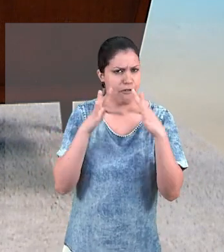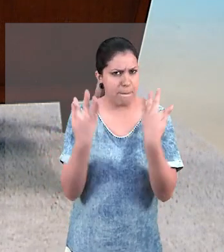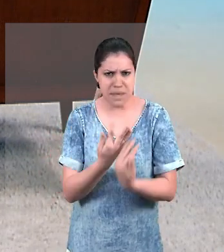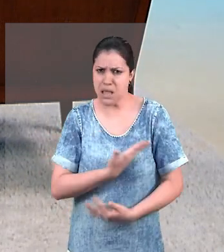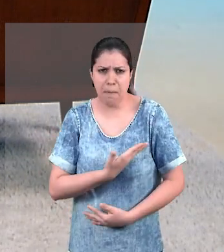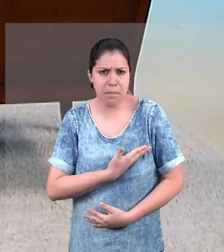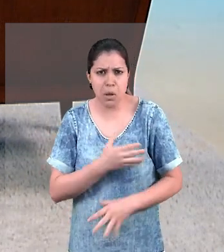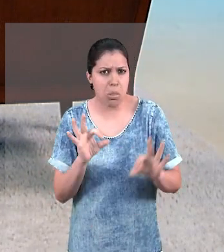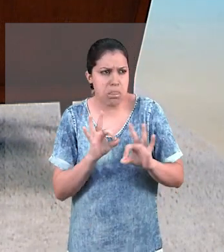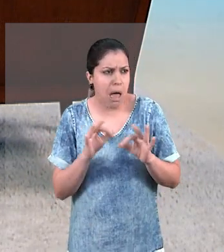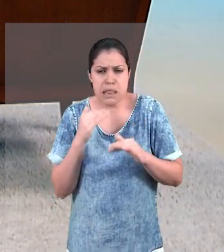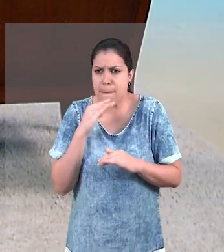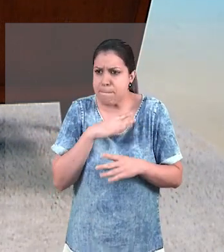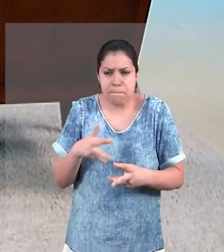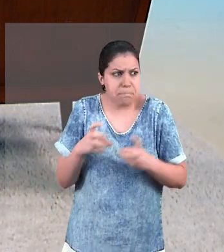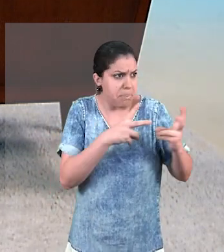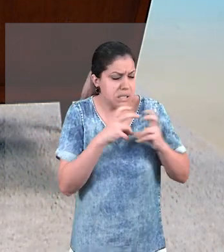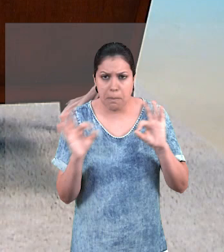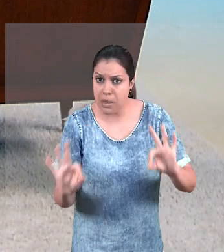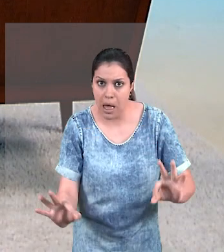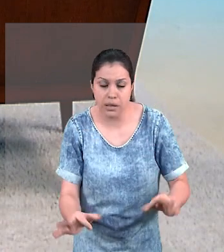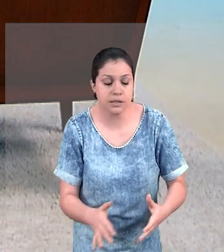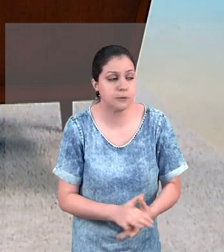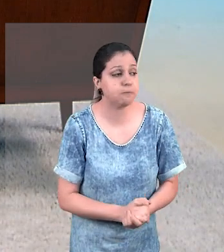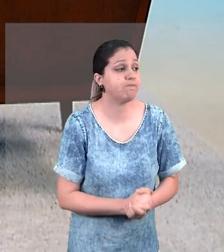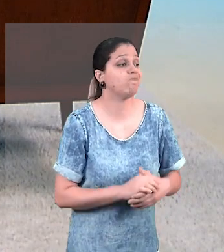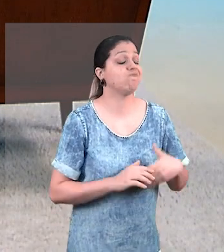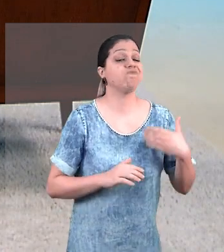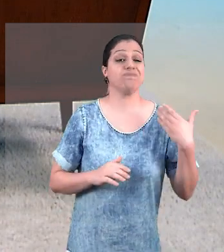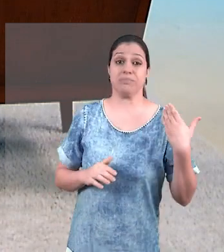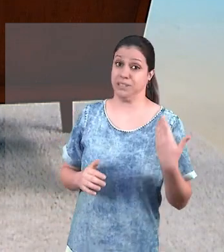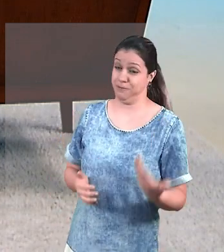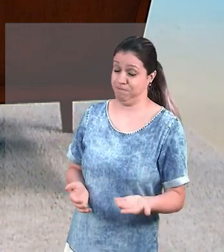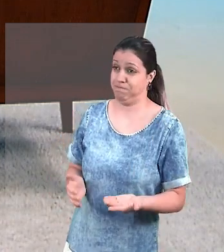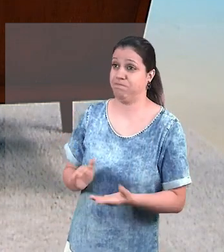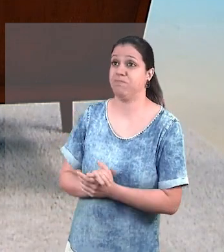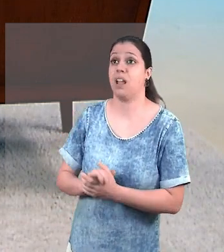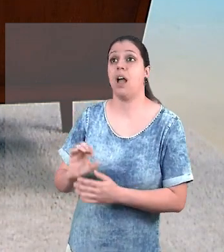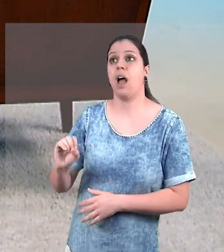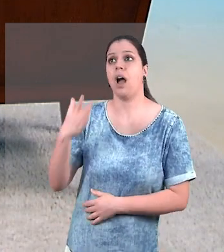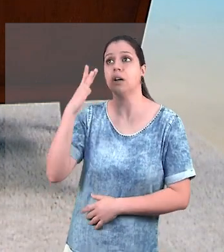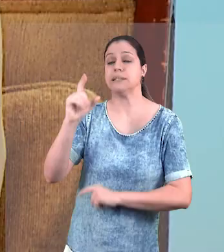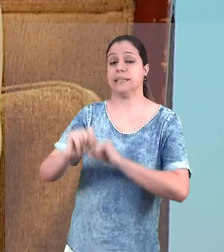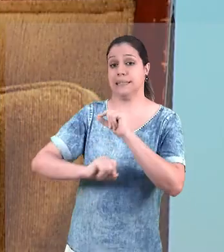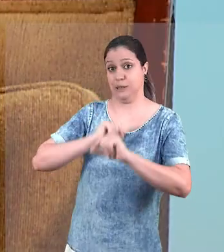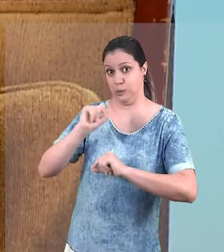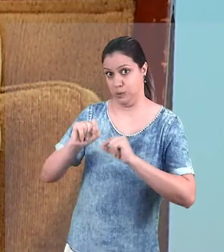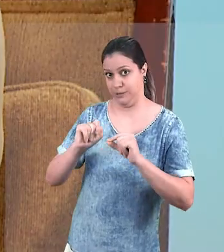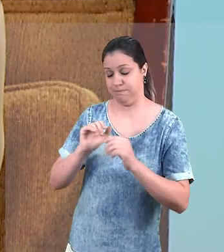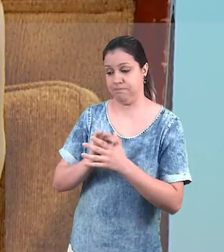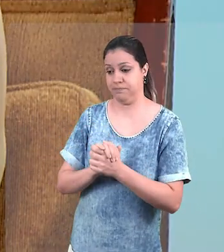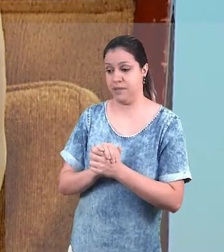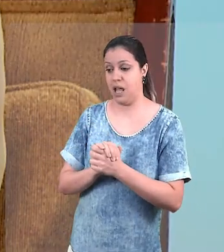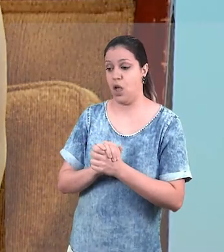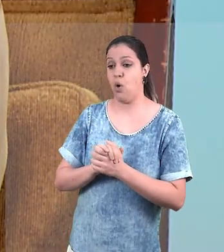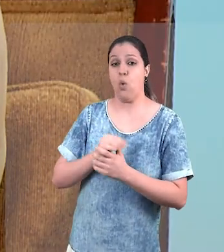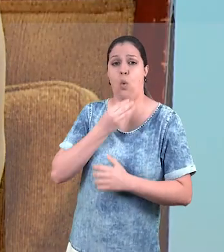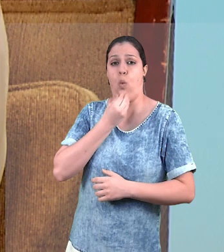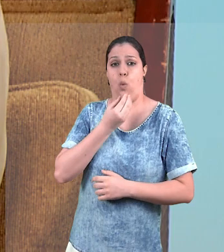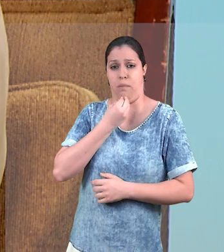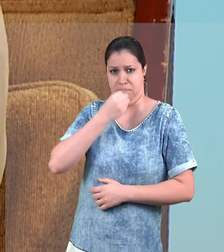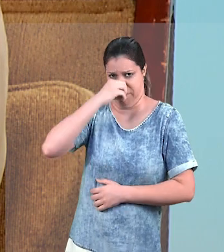parentes, amigos, ninguém reparava nada, ninguém via nada? Na verdade, o que ocorre, Lívia, é que